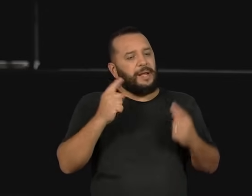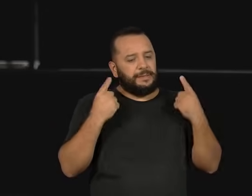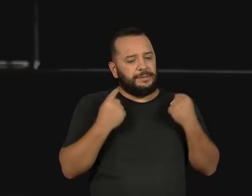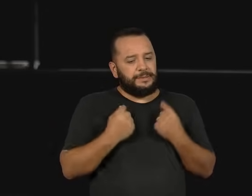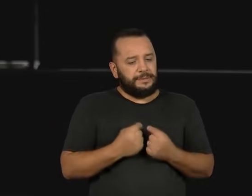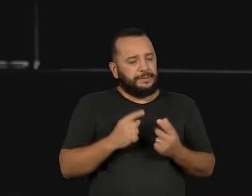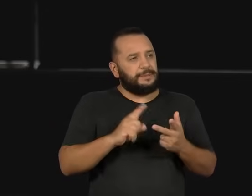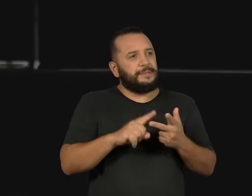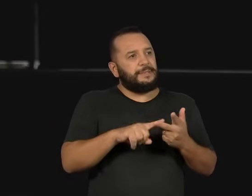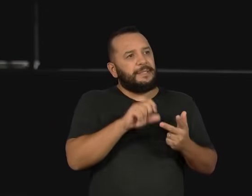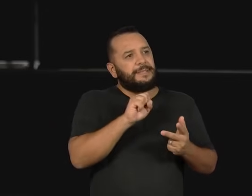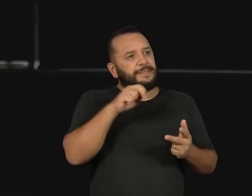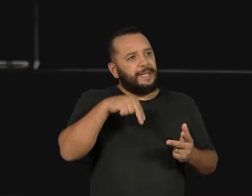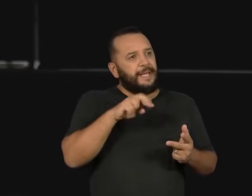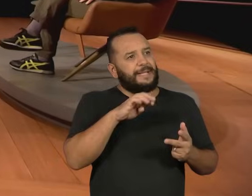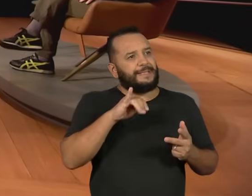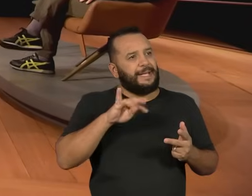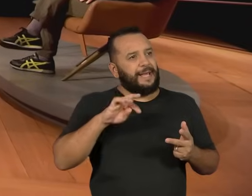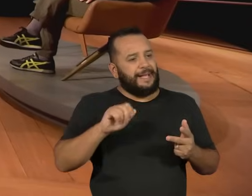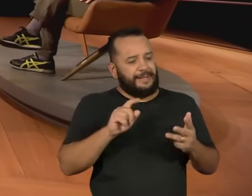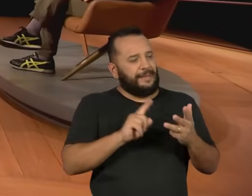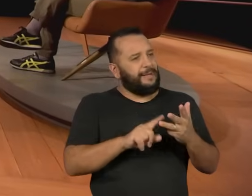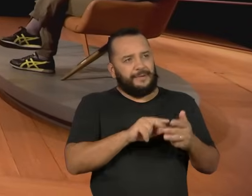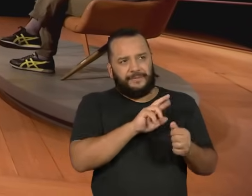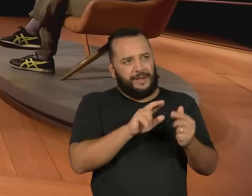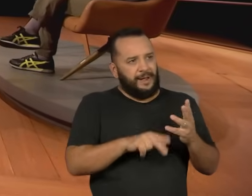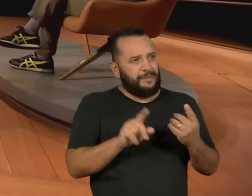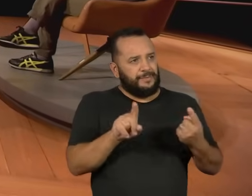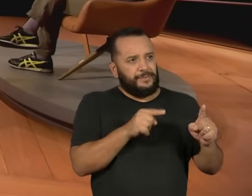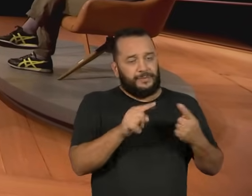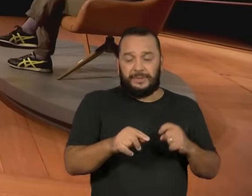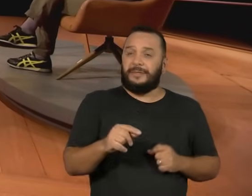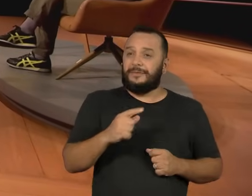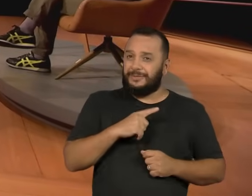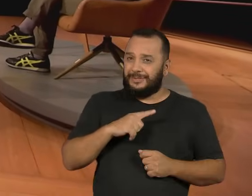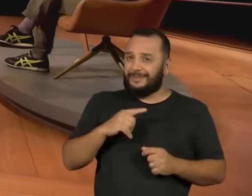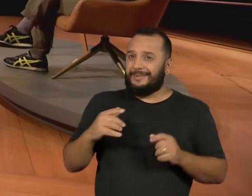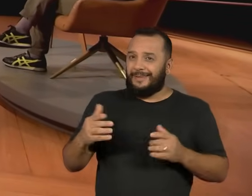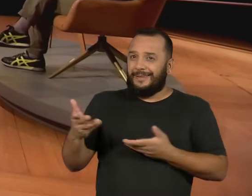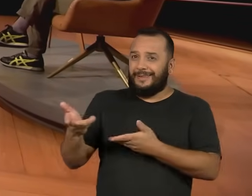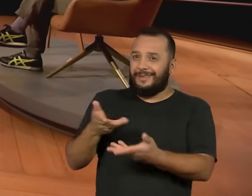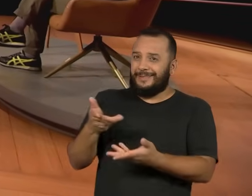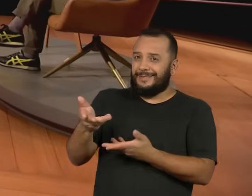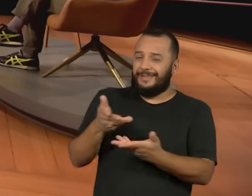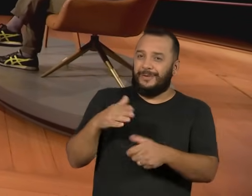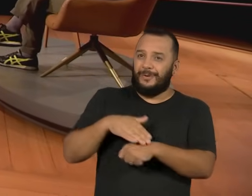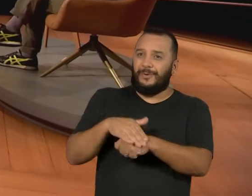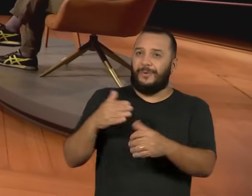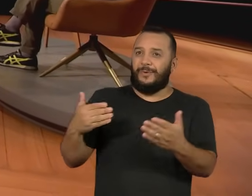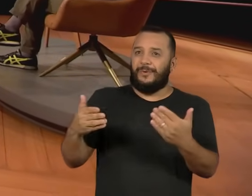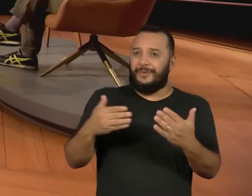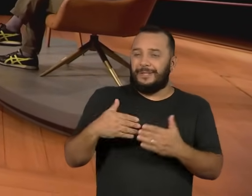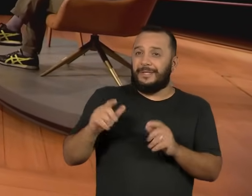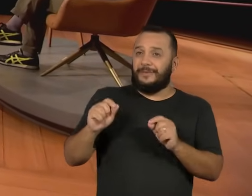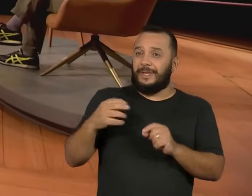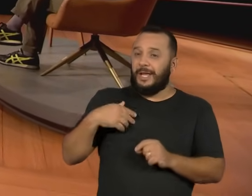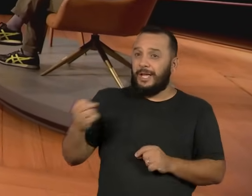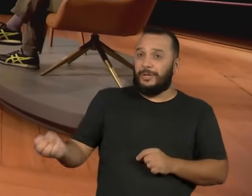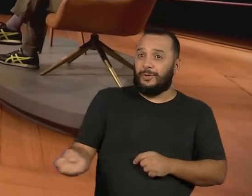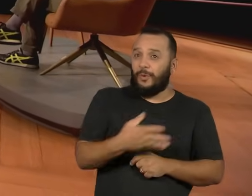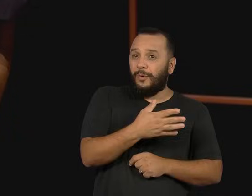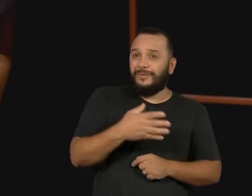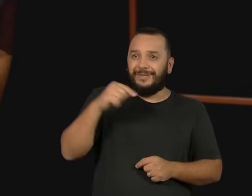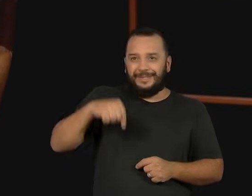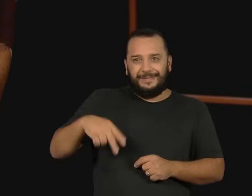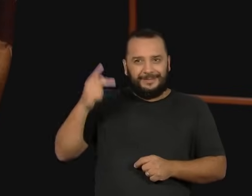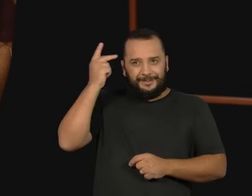que começou essa relação? Eu tinha uma relação com eles de quem conversava sobre as inovações que eles estavam